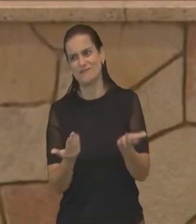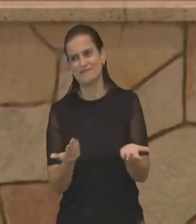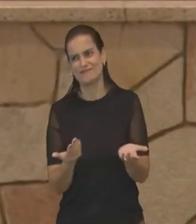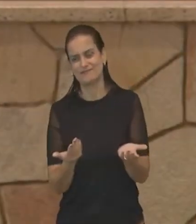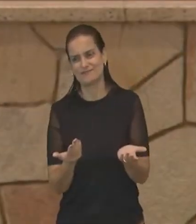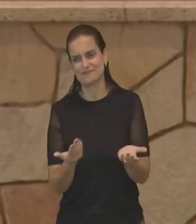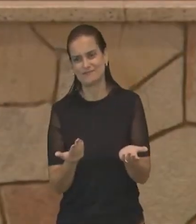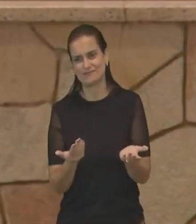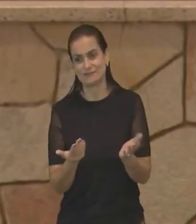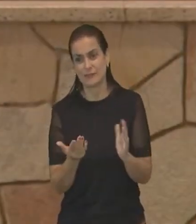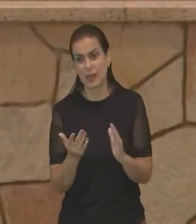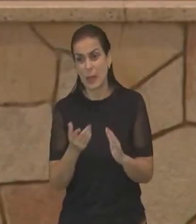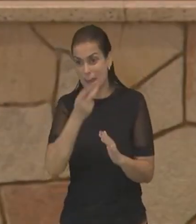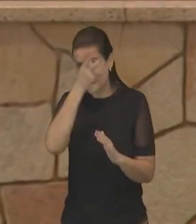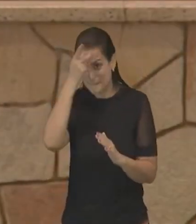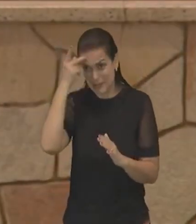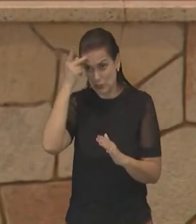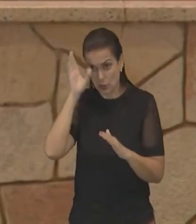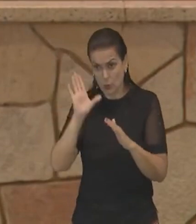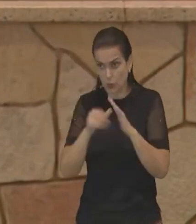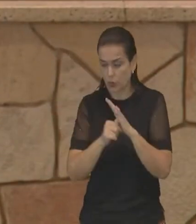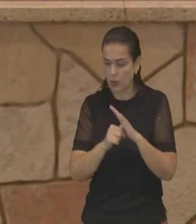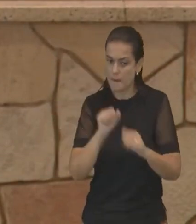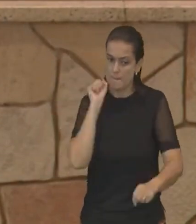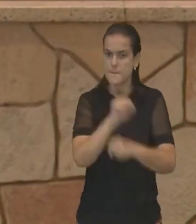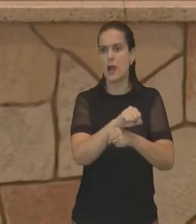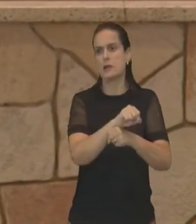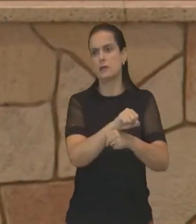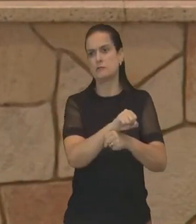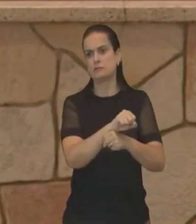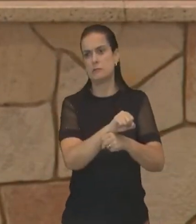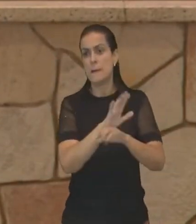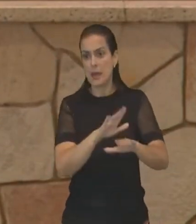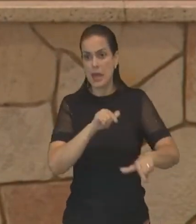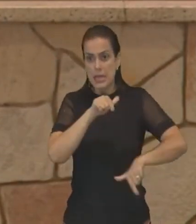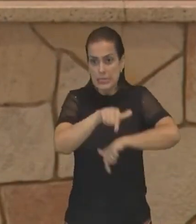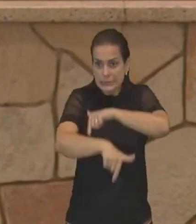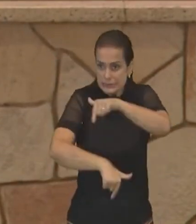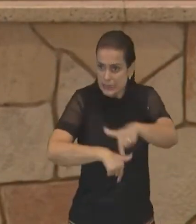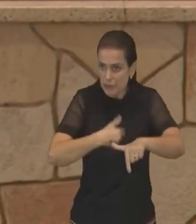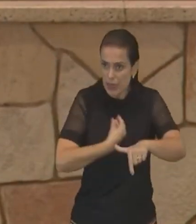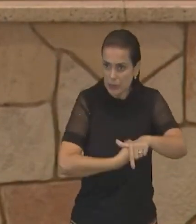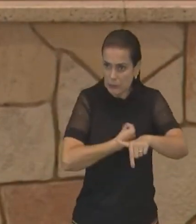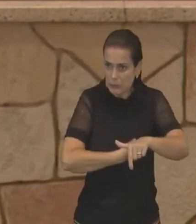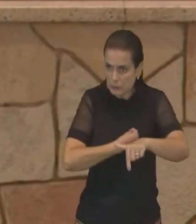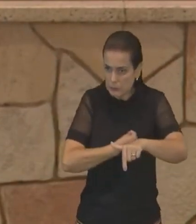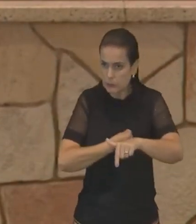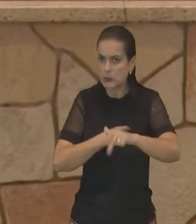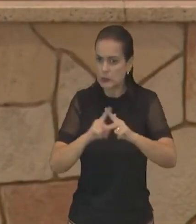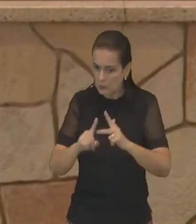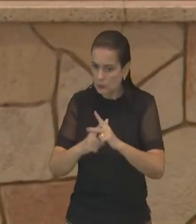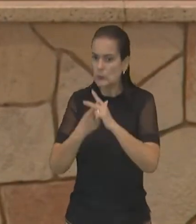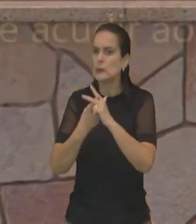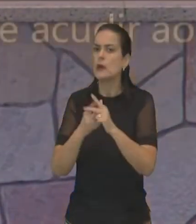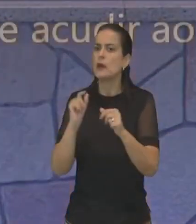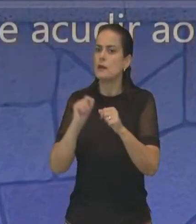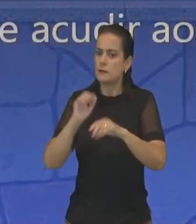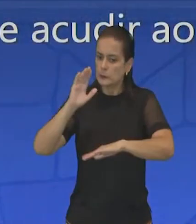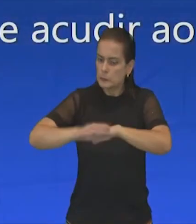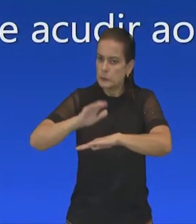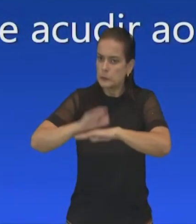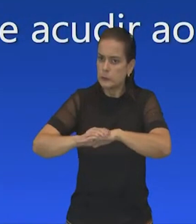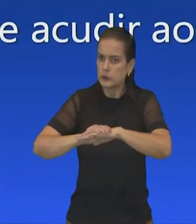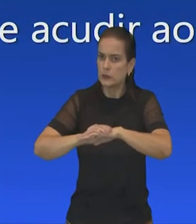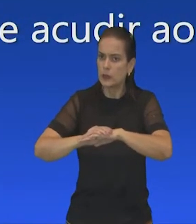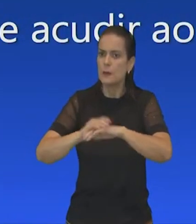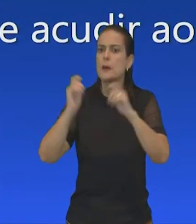28, aquele que furtava, não furte mais, antes trabalhe fazendo com as próprias mãos o que é bom para que tenha com que acudir